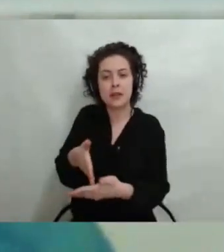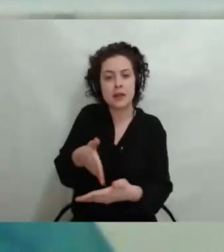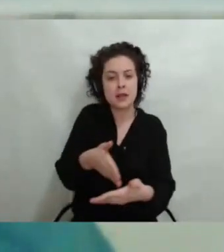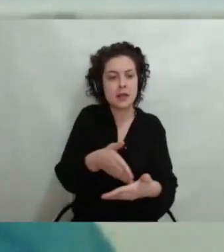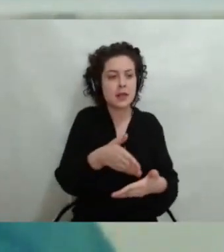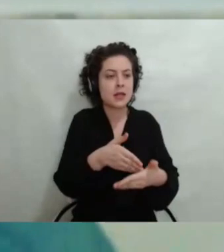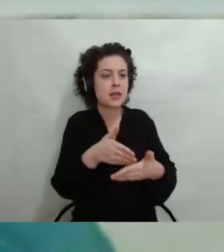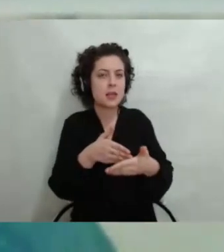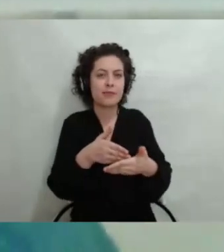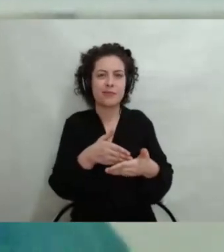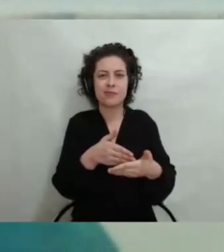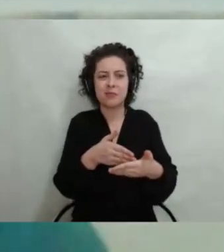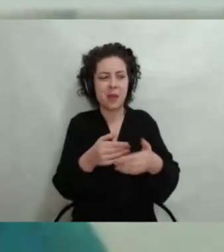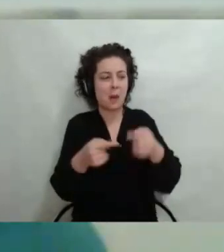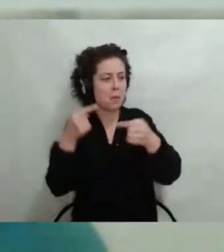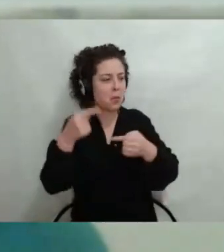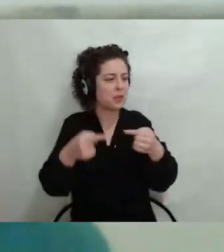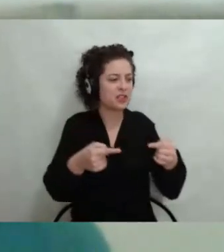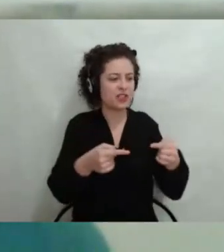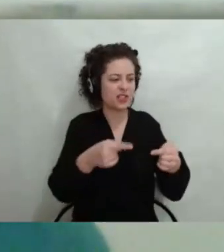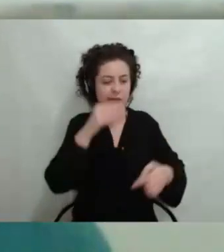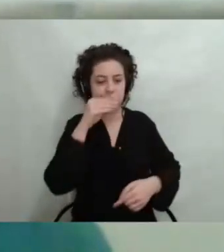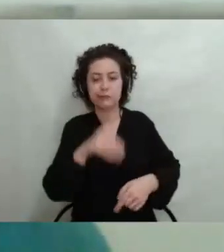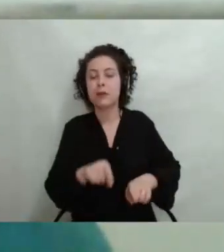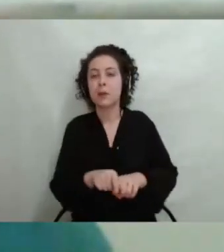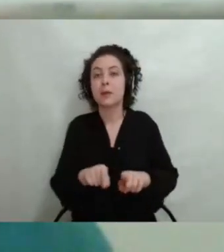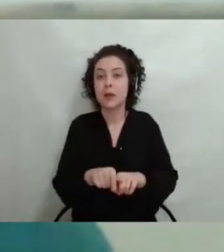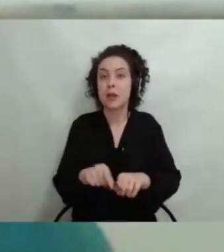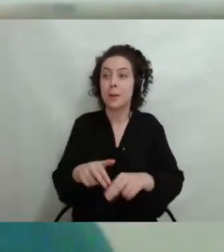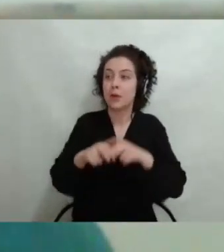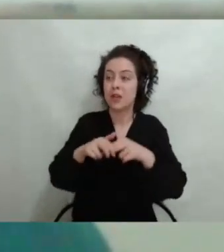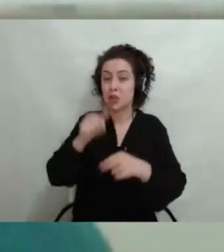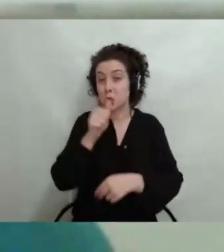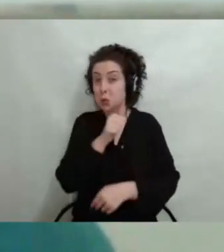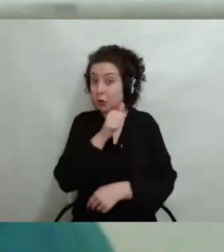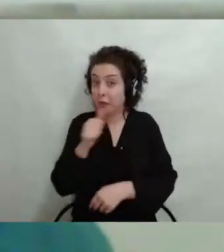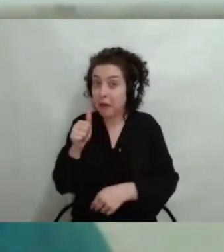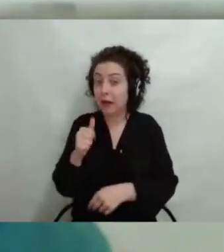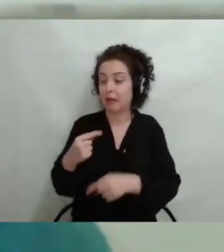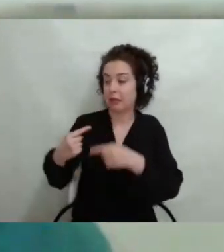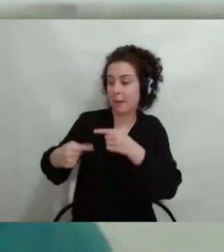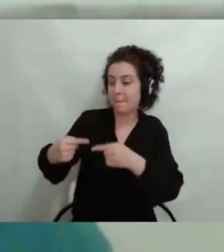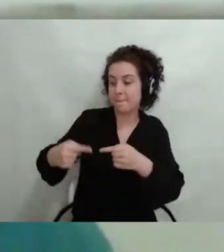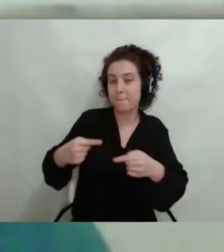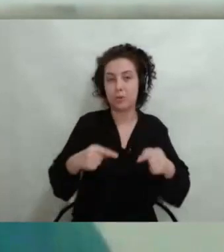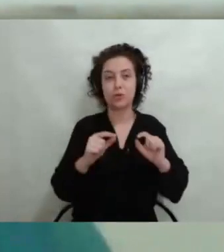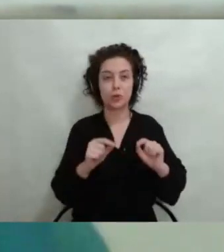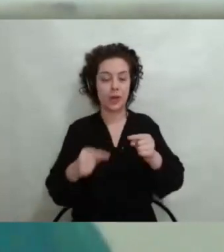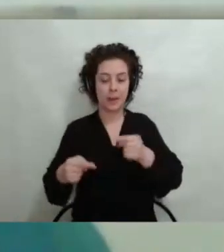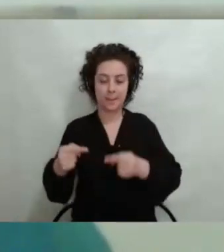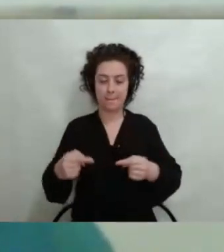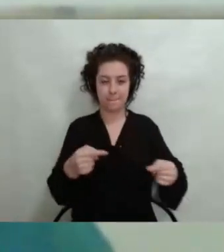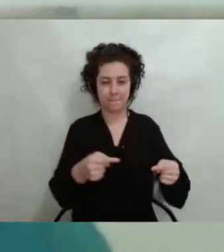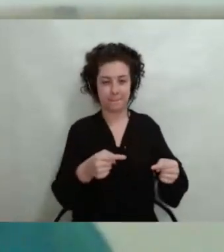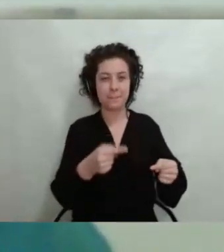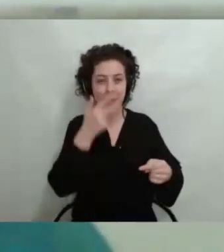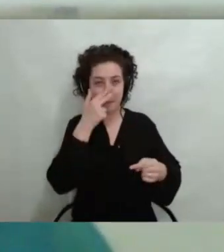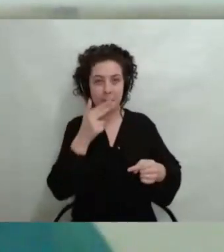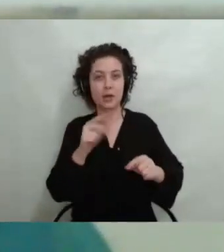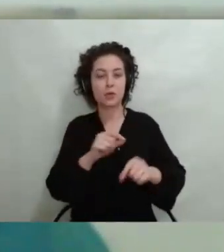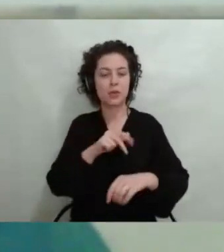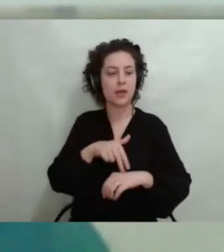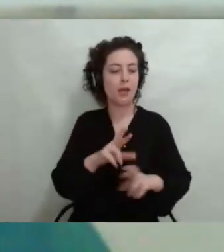sustentação política e sofrendo, portanto, daquelas políticas chamadas de austeridade fiscal,